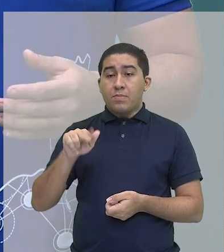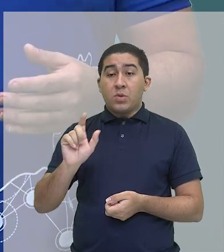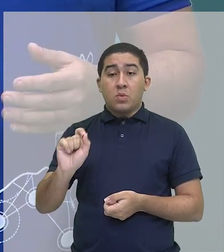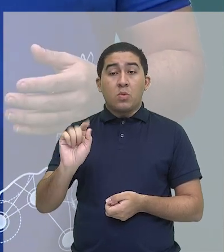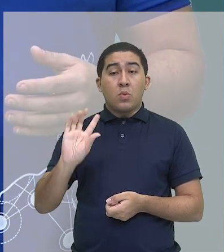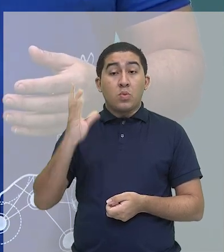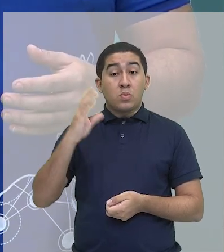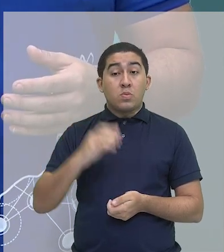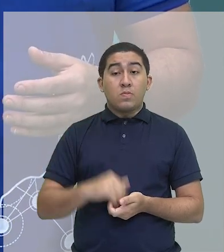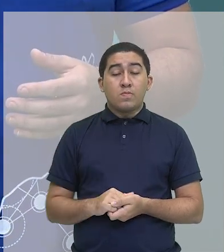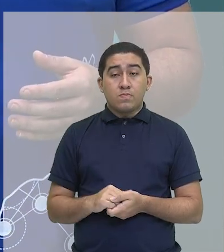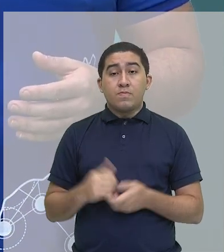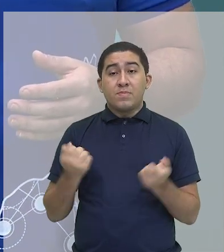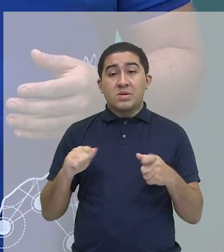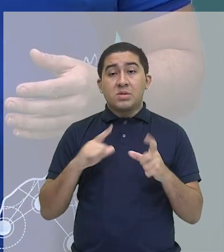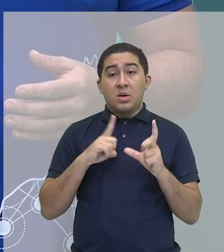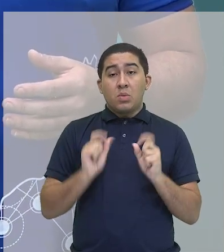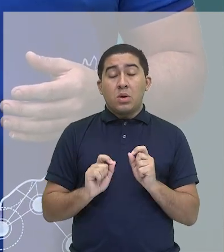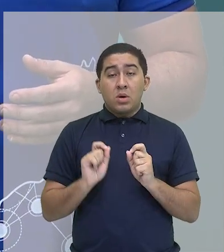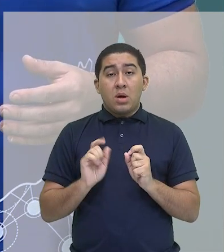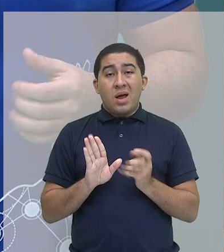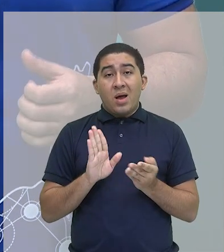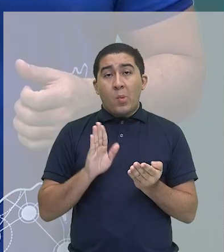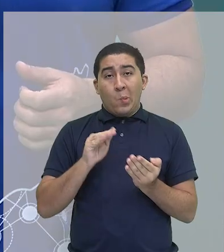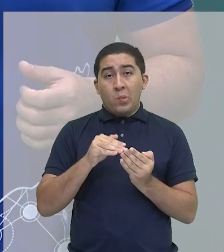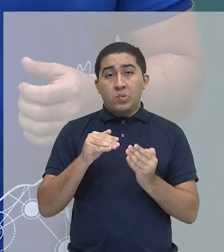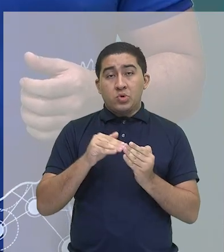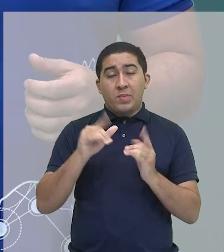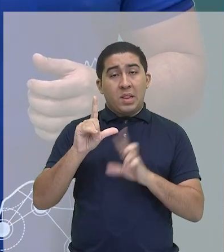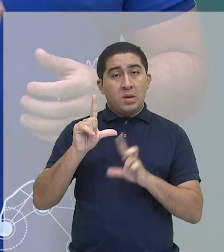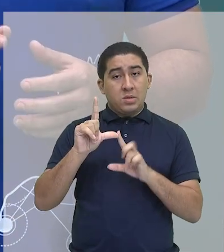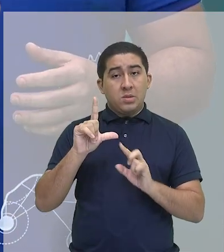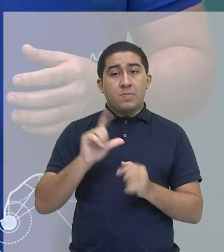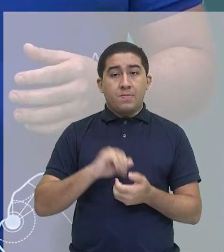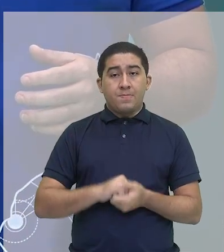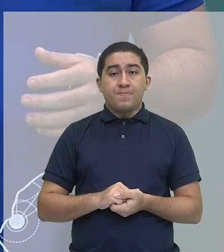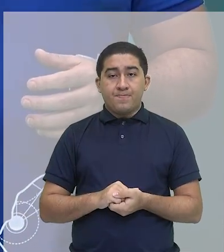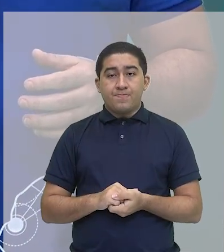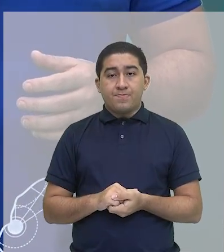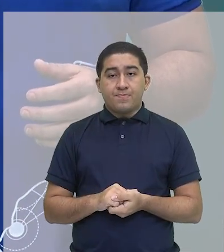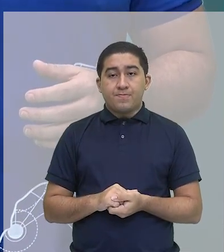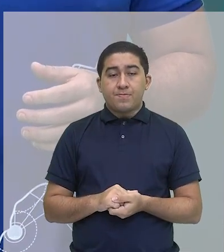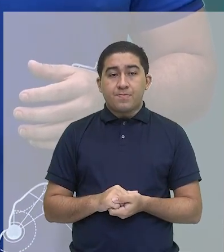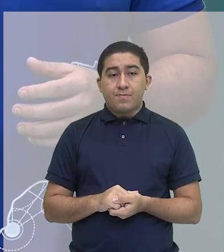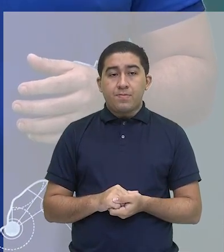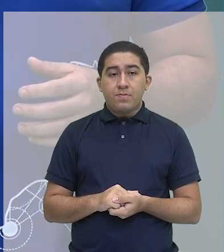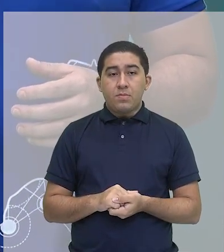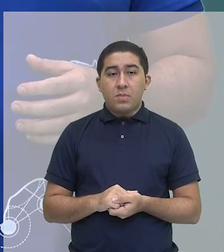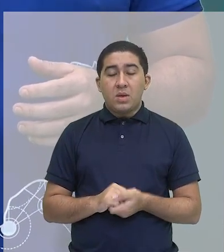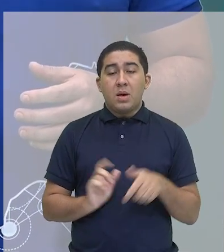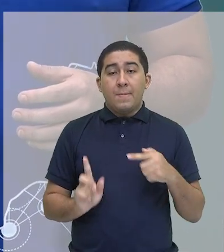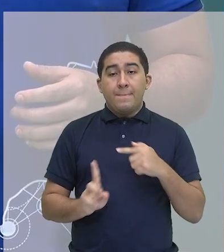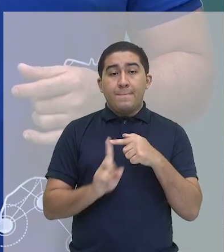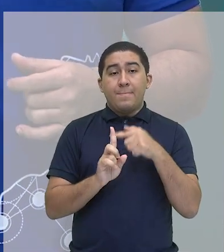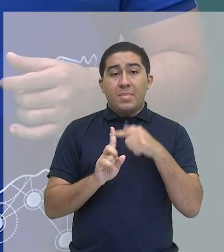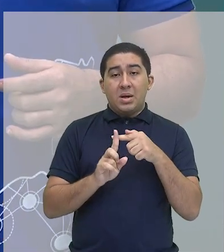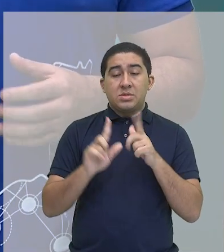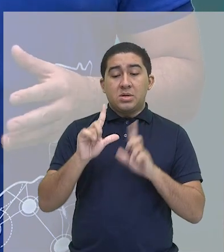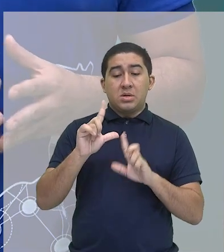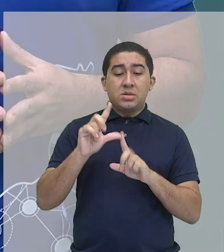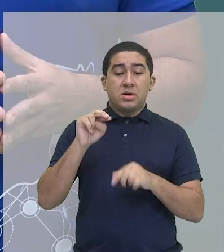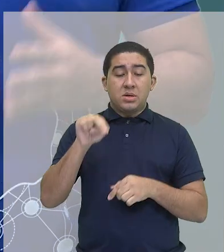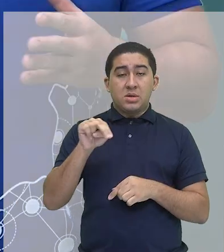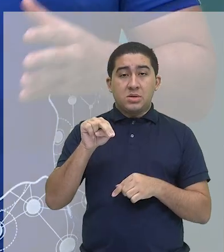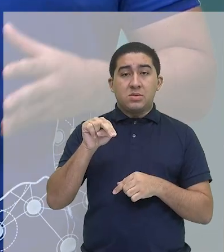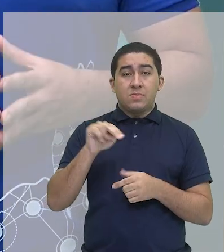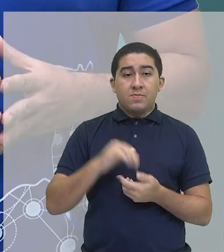Nós temos que dobrar a última consoante. No caso, nós vamos adicionar mais um N para colocar